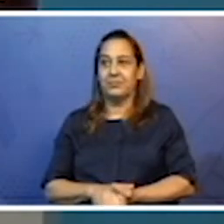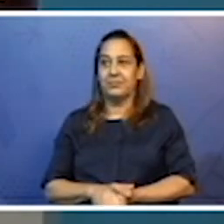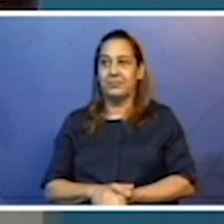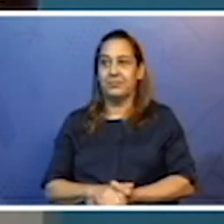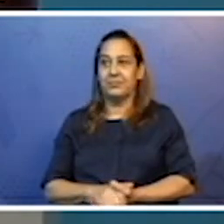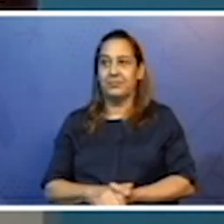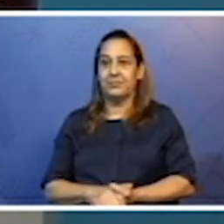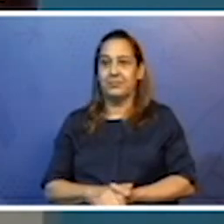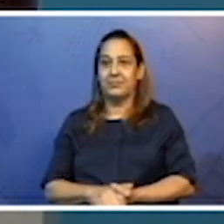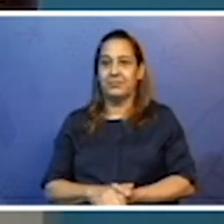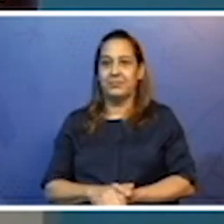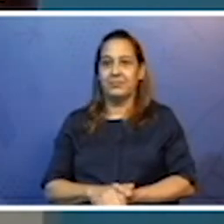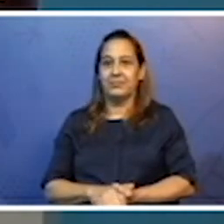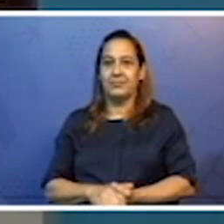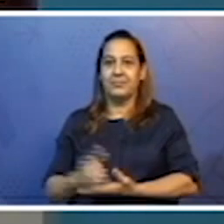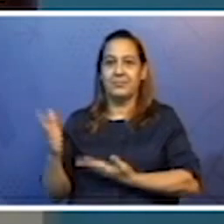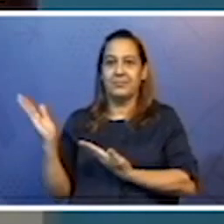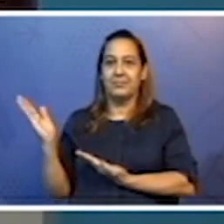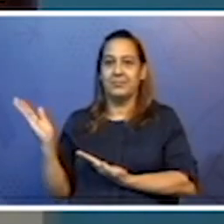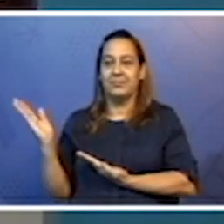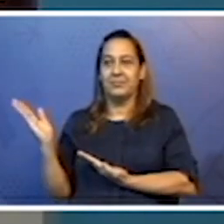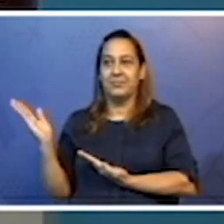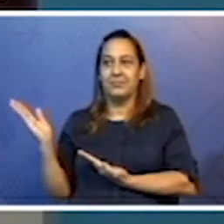Tanto que já foi.